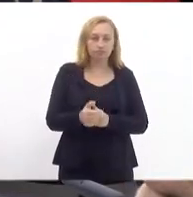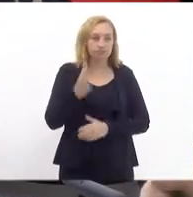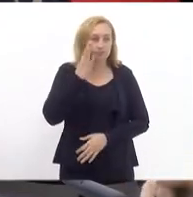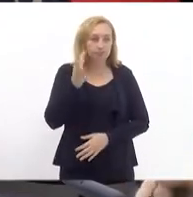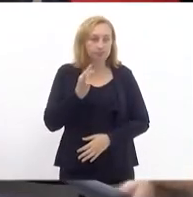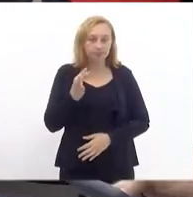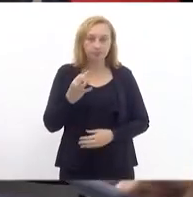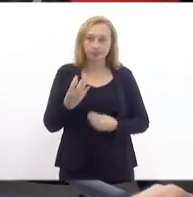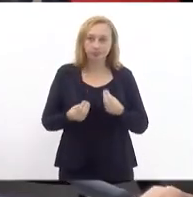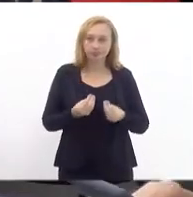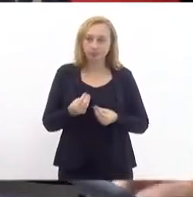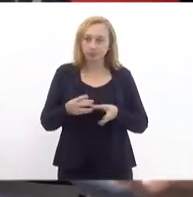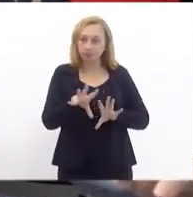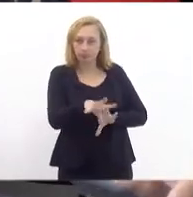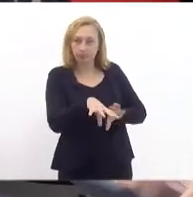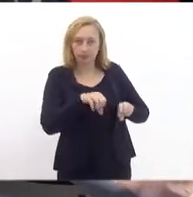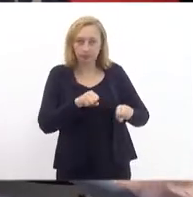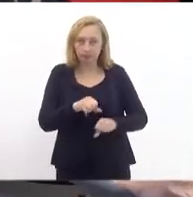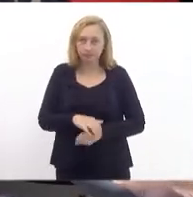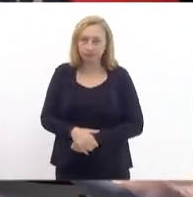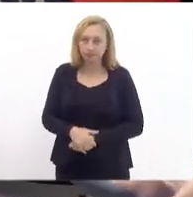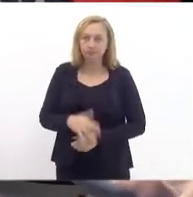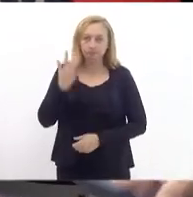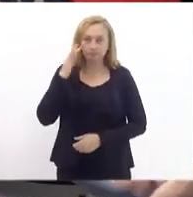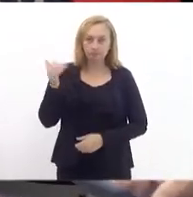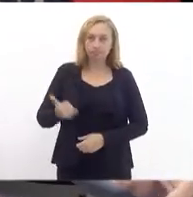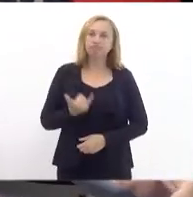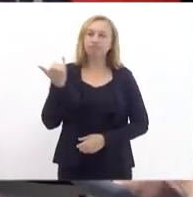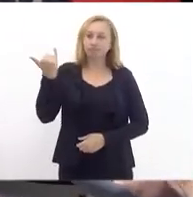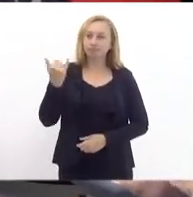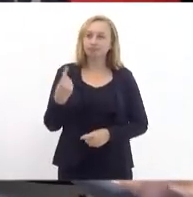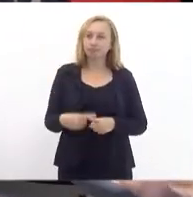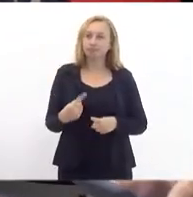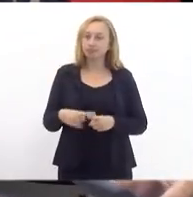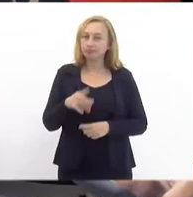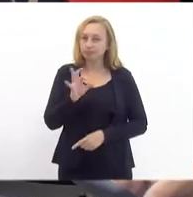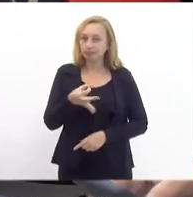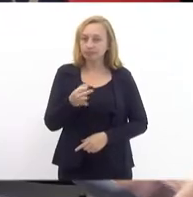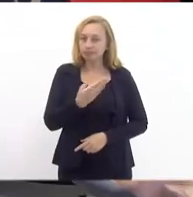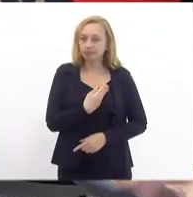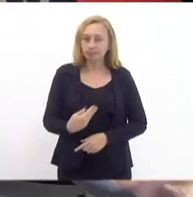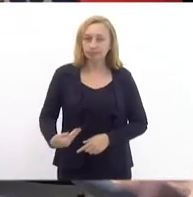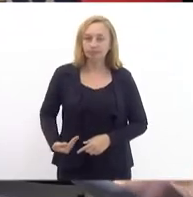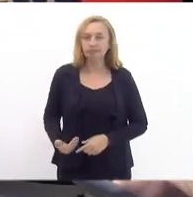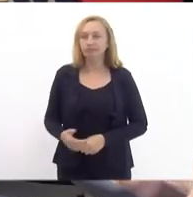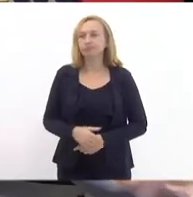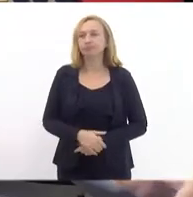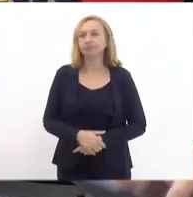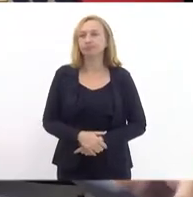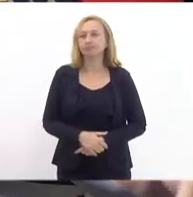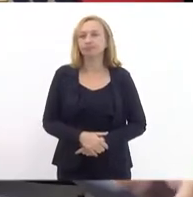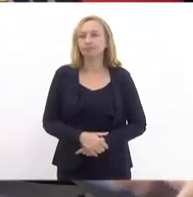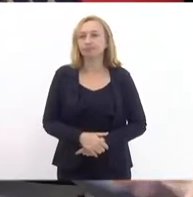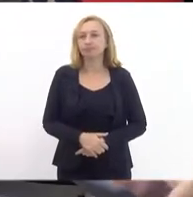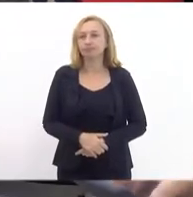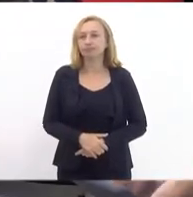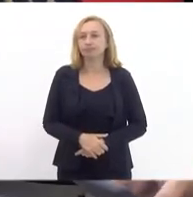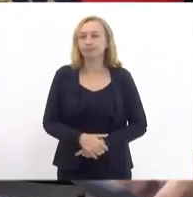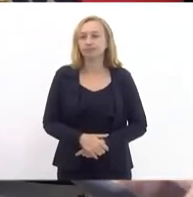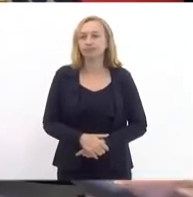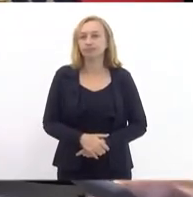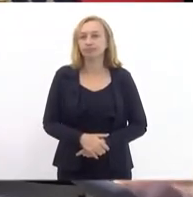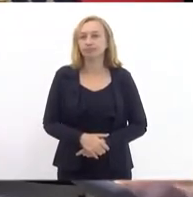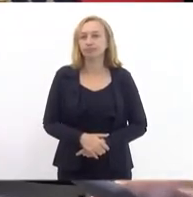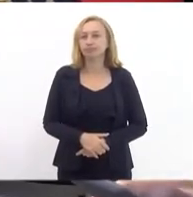a formação, eu acho importante, porque isto é vital para o governo. Isso é a espinha dorsal